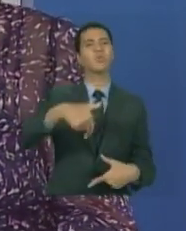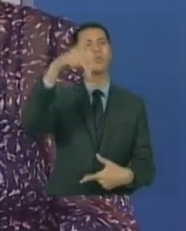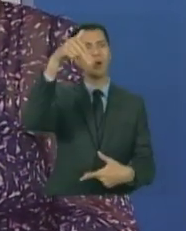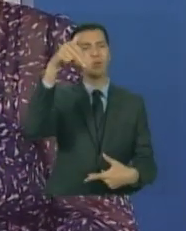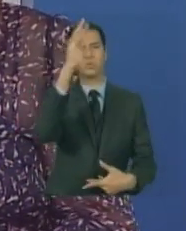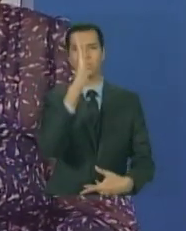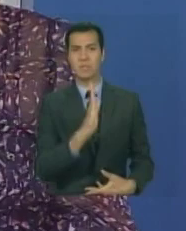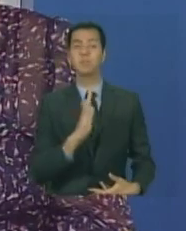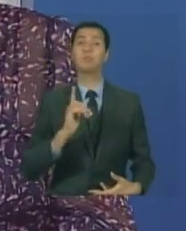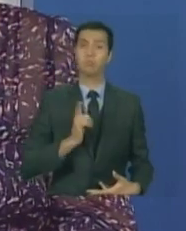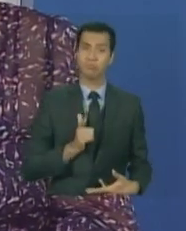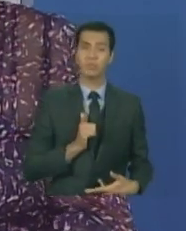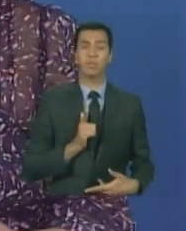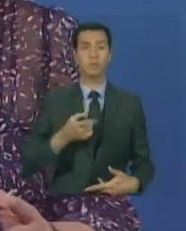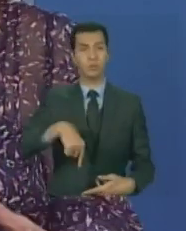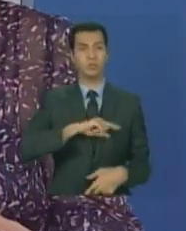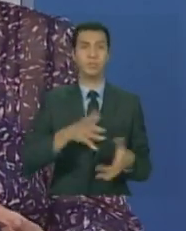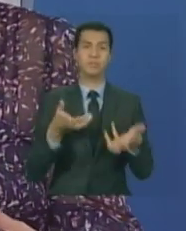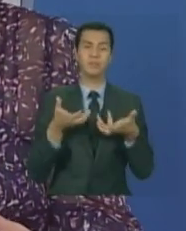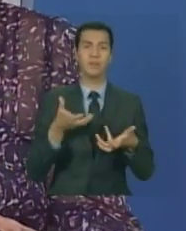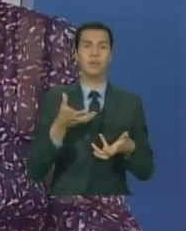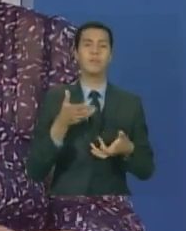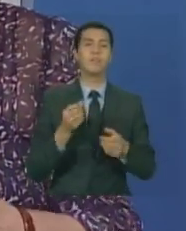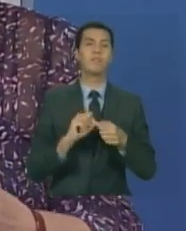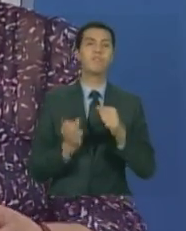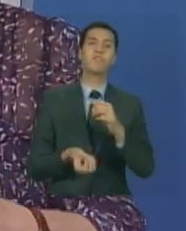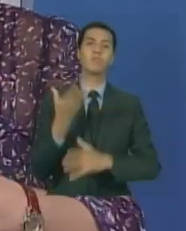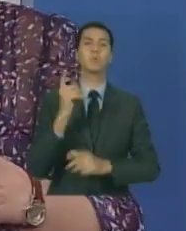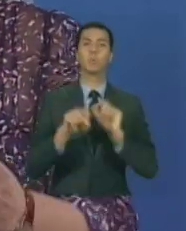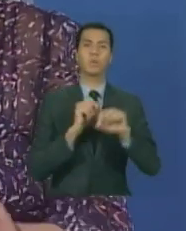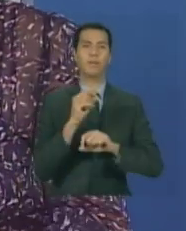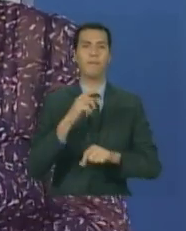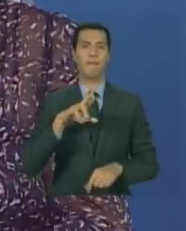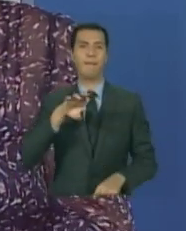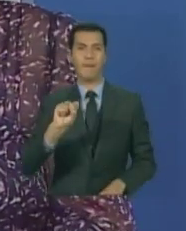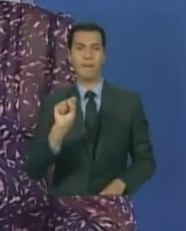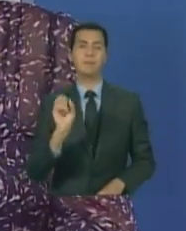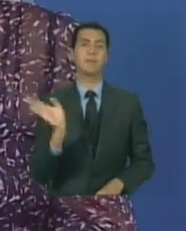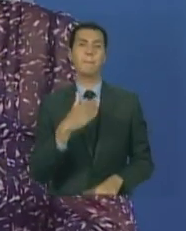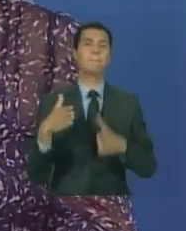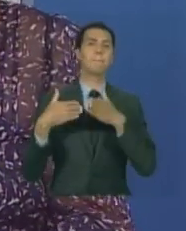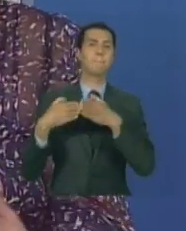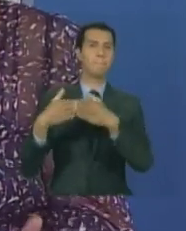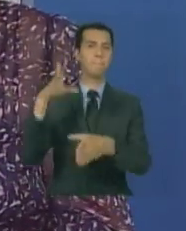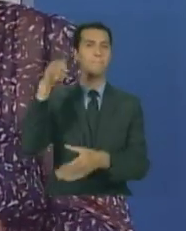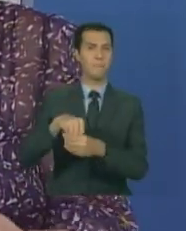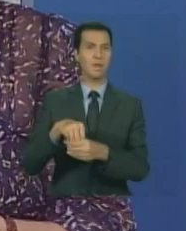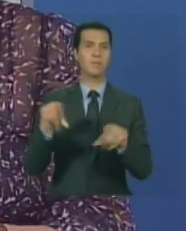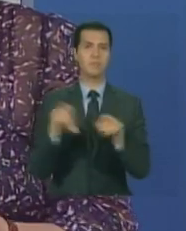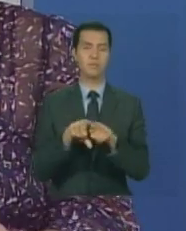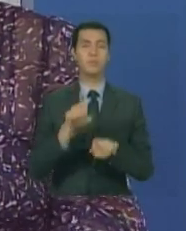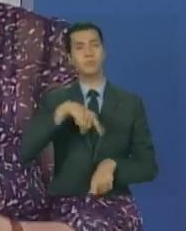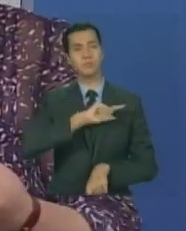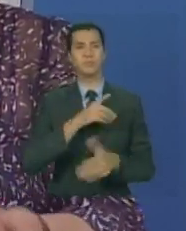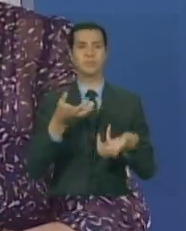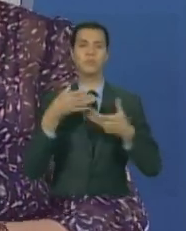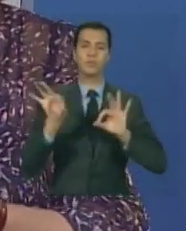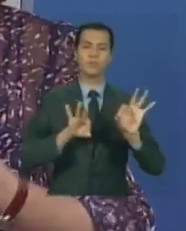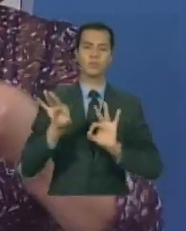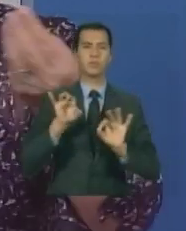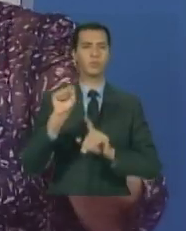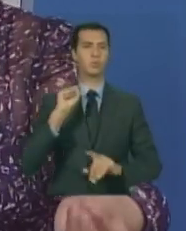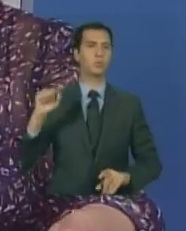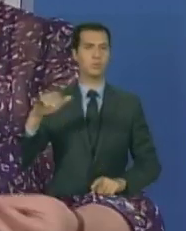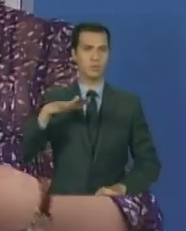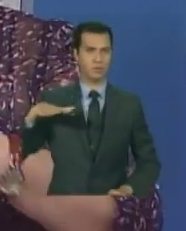de CRAS barco, né, ou seja, organizar a assistência social para que ela possa